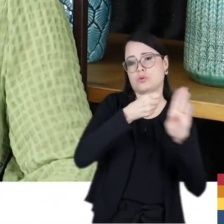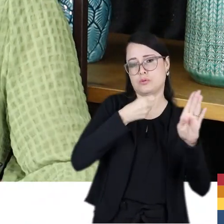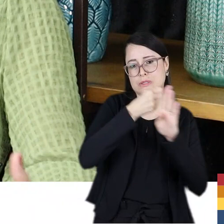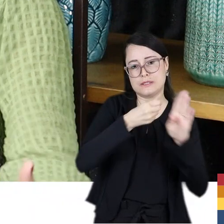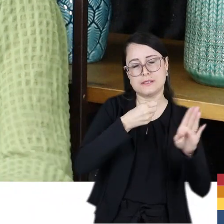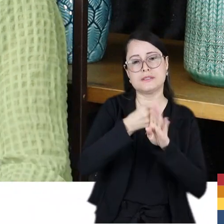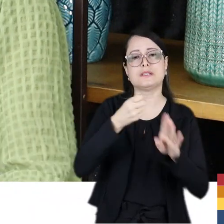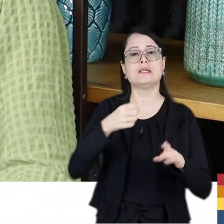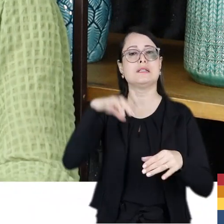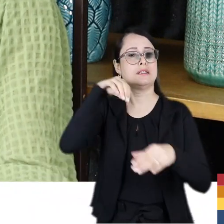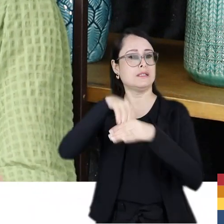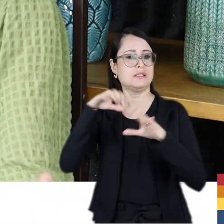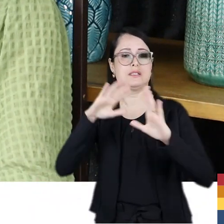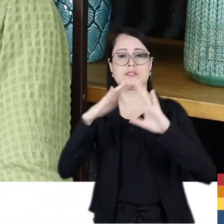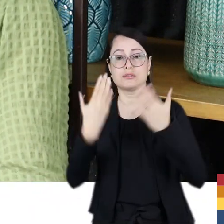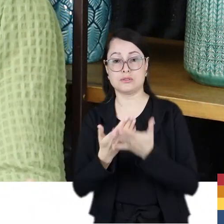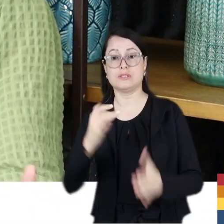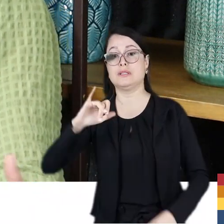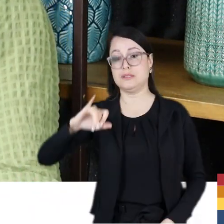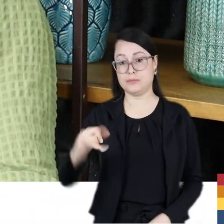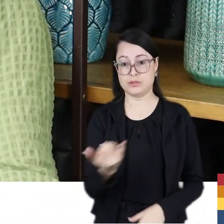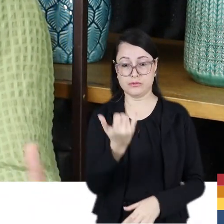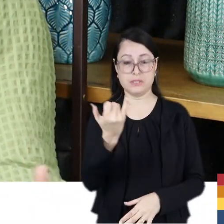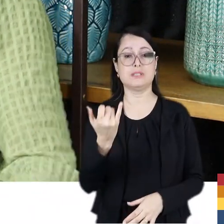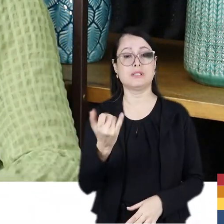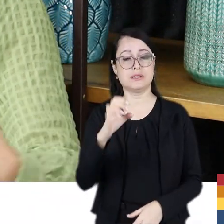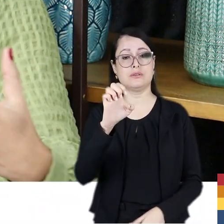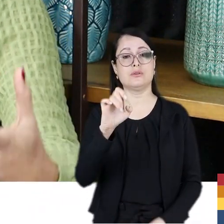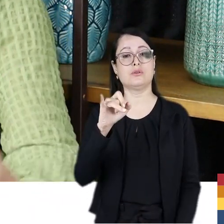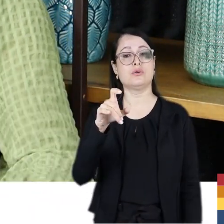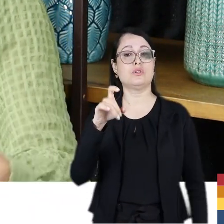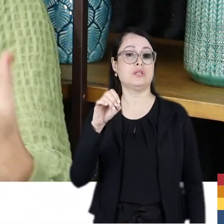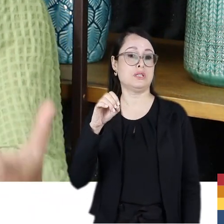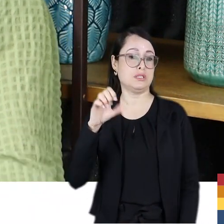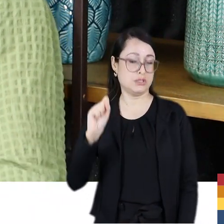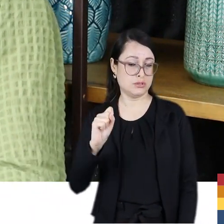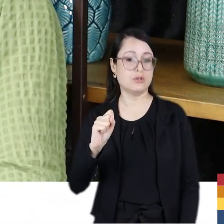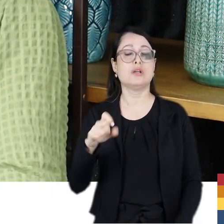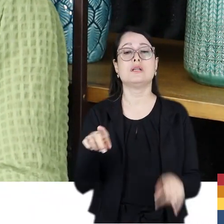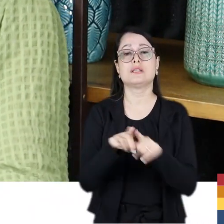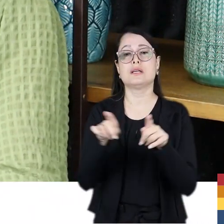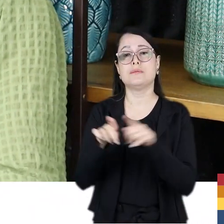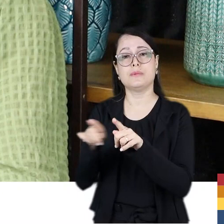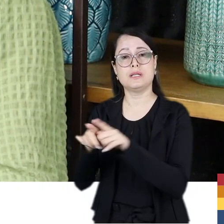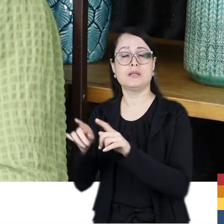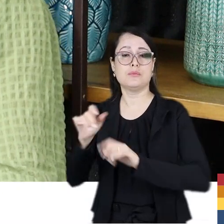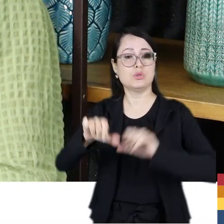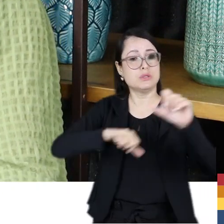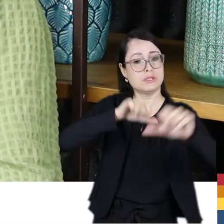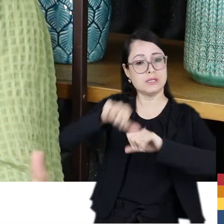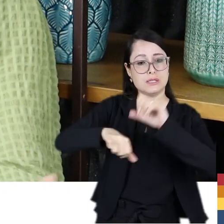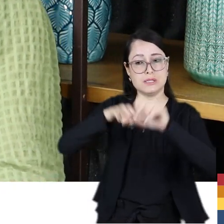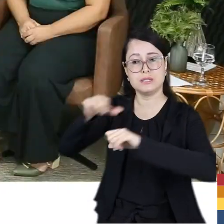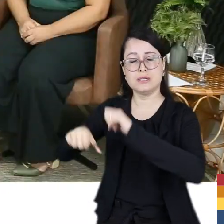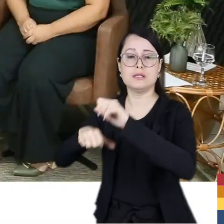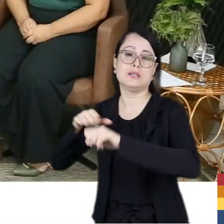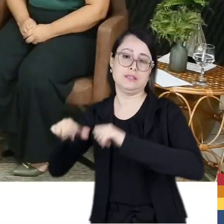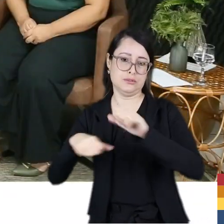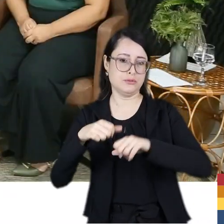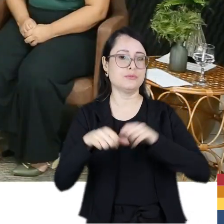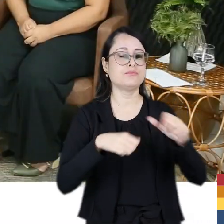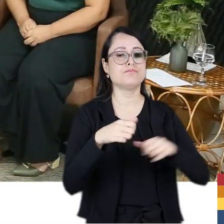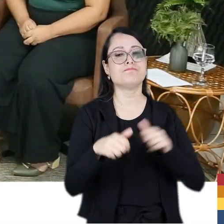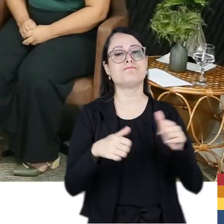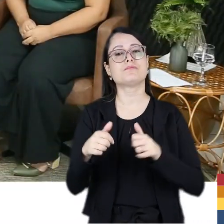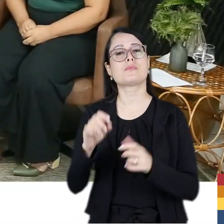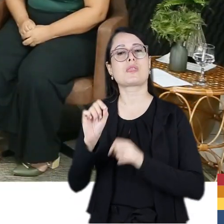aproveitando o trabalho do eixo, né? E fazendo os ajustes de rota, na rota pedagógica mesmo. E